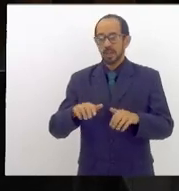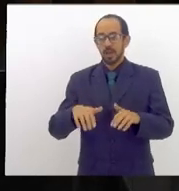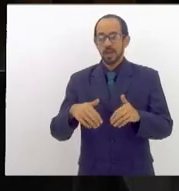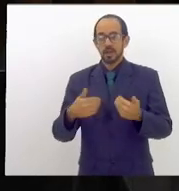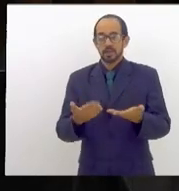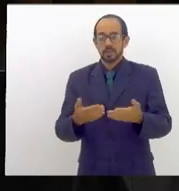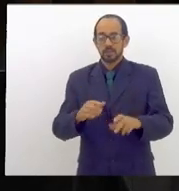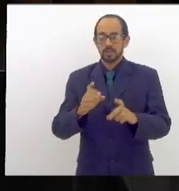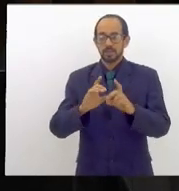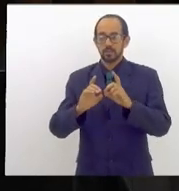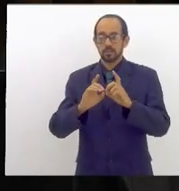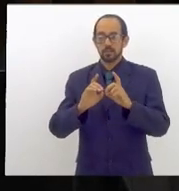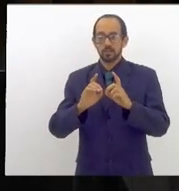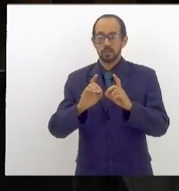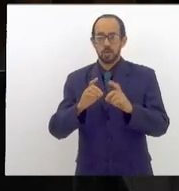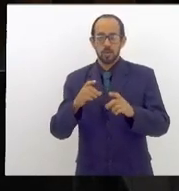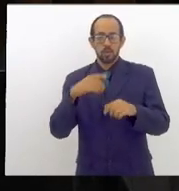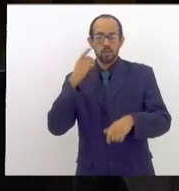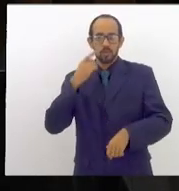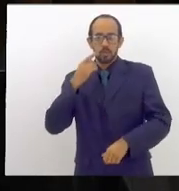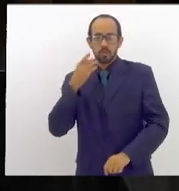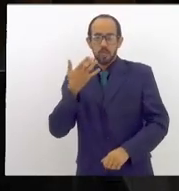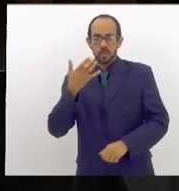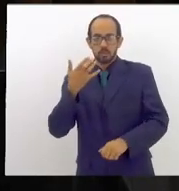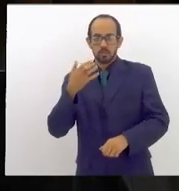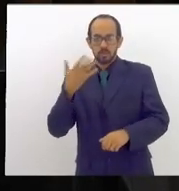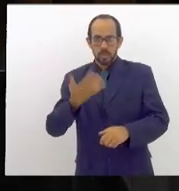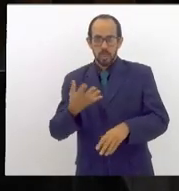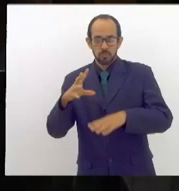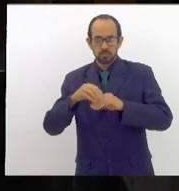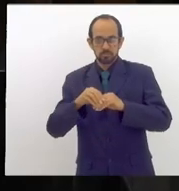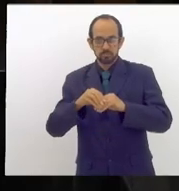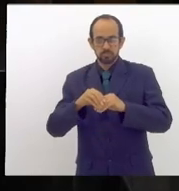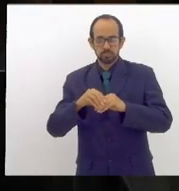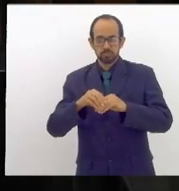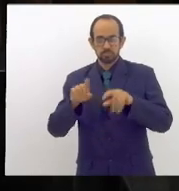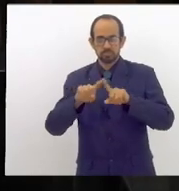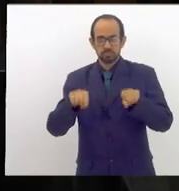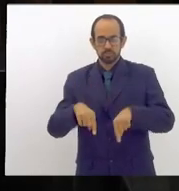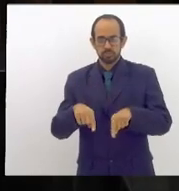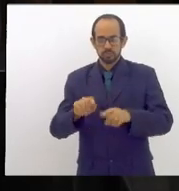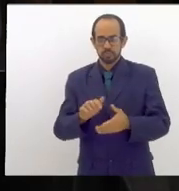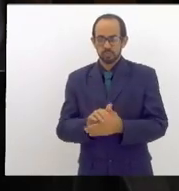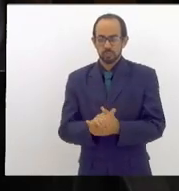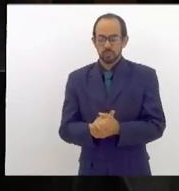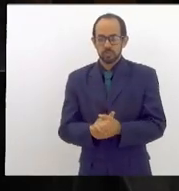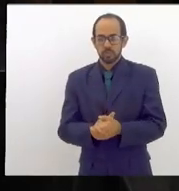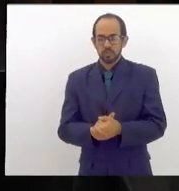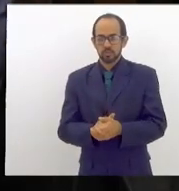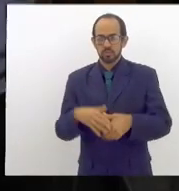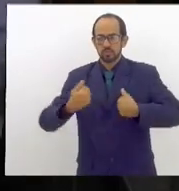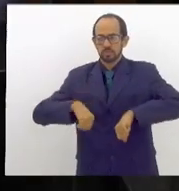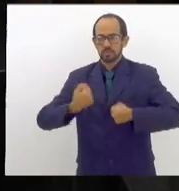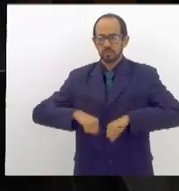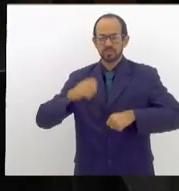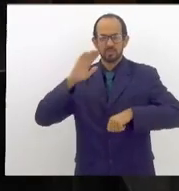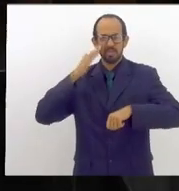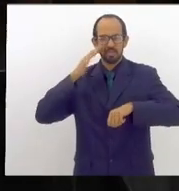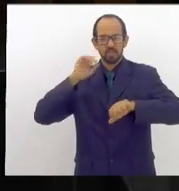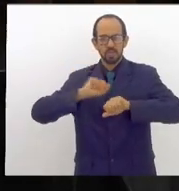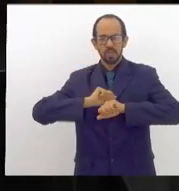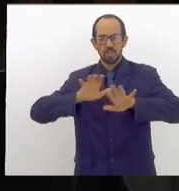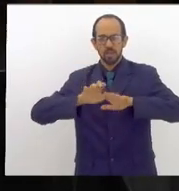eu propus quando debatemos a recomposição da perda dos Servidores vamos chegar a um entendimento Vamos fazer